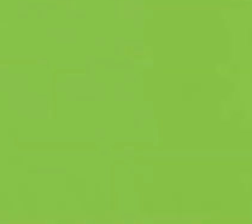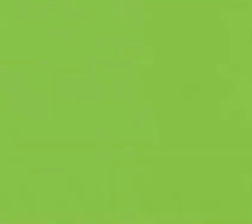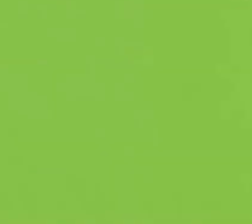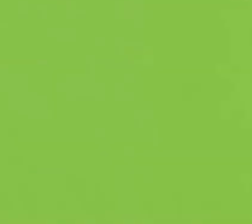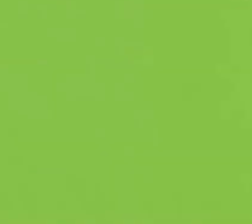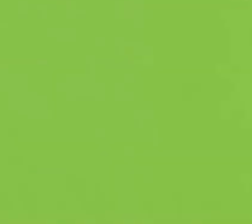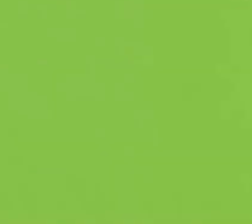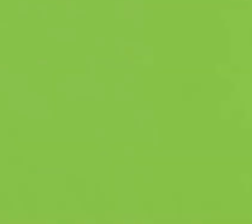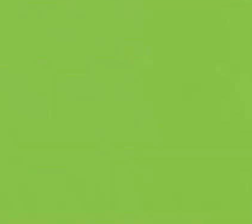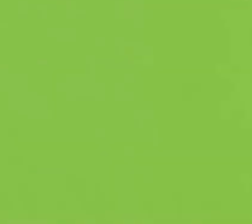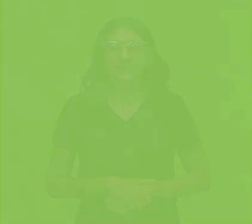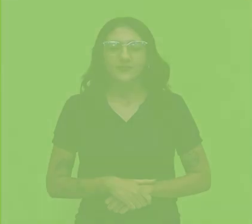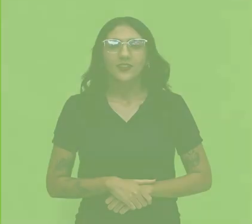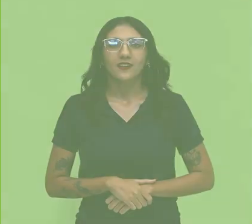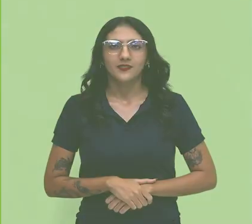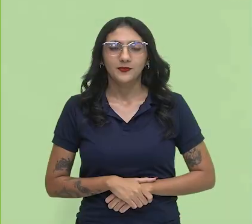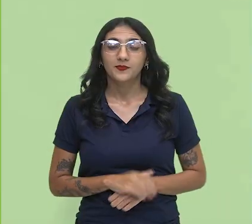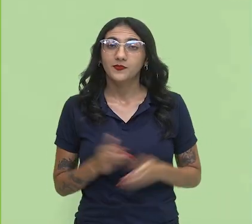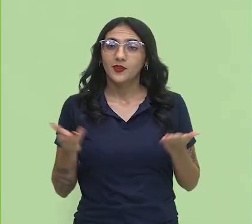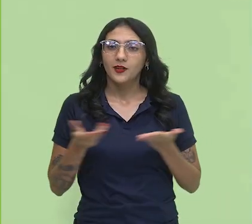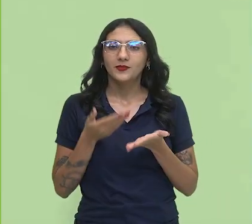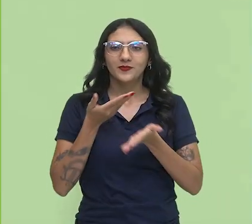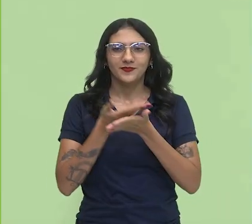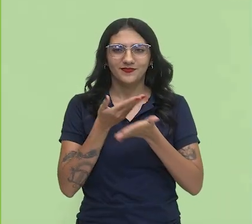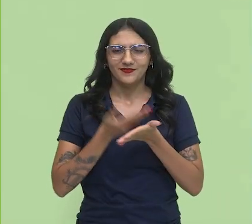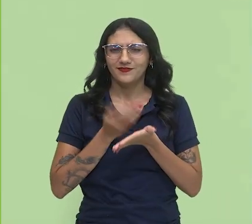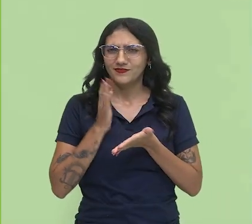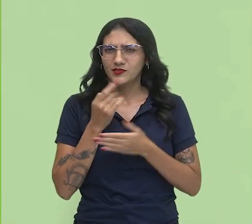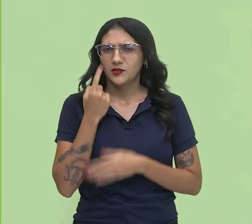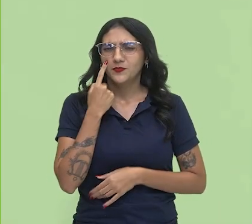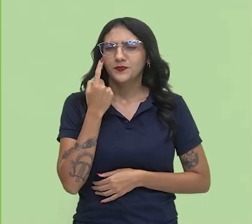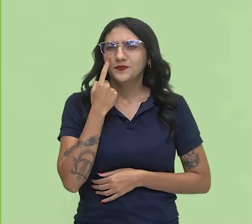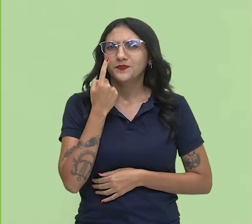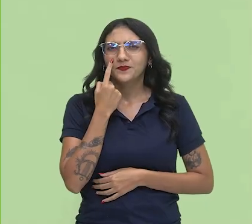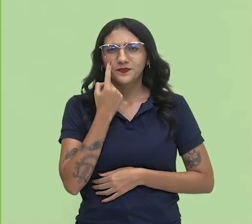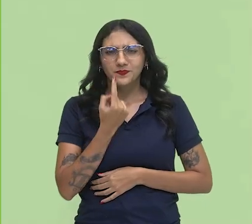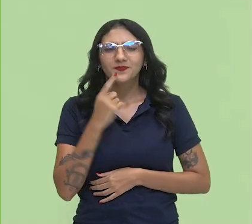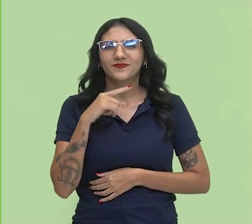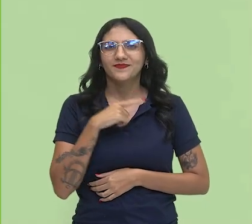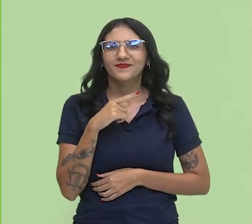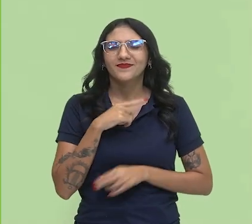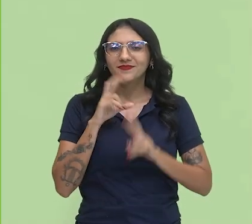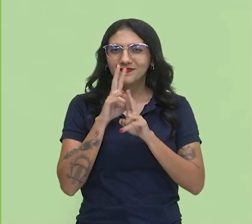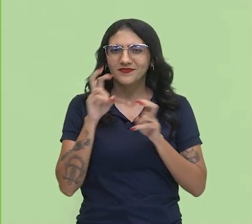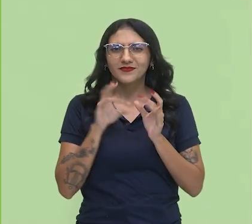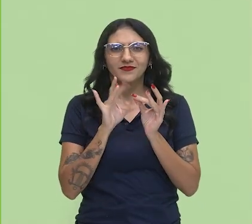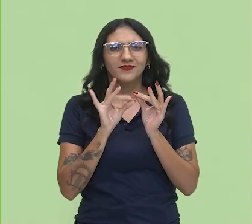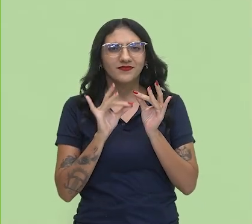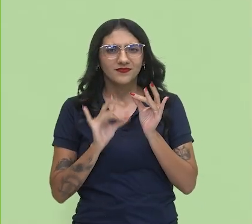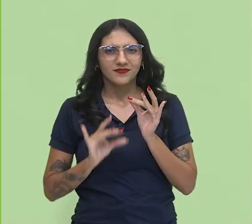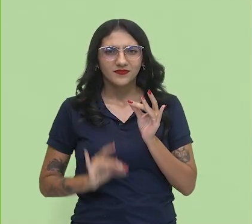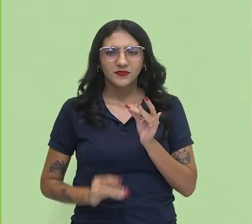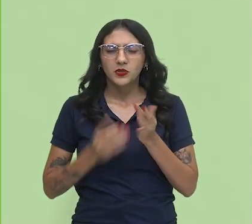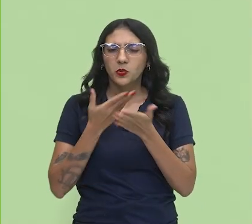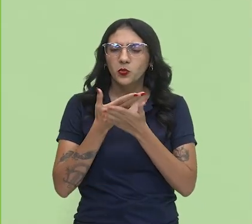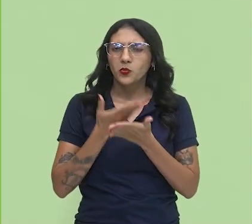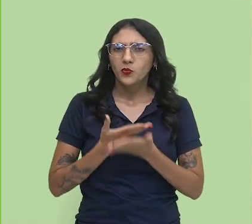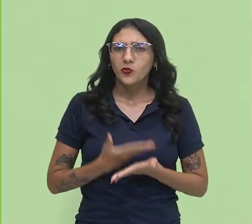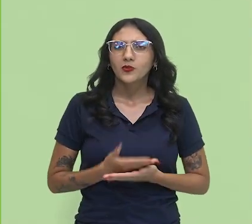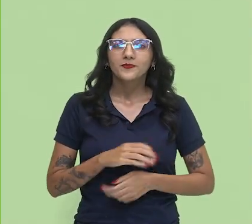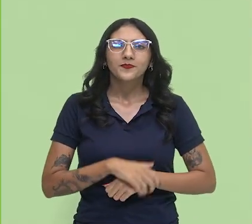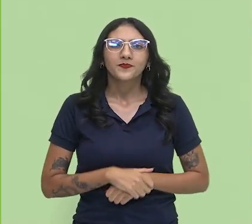Muito bem, pessoal. Na nossa aula de hoje, como nós já observamos aí no nosso detalhamento, no nosso objeto de